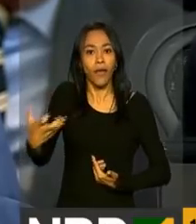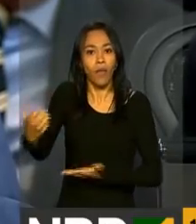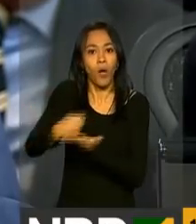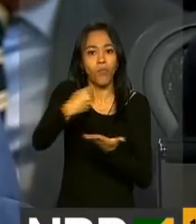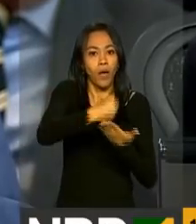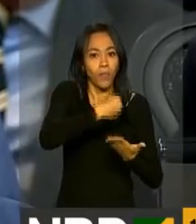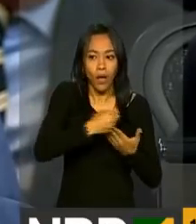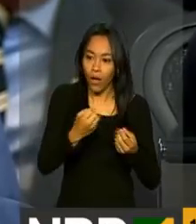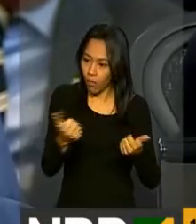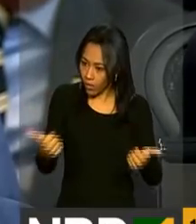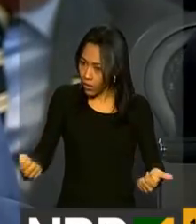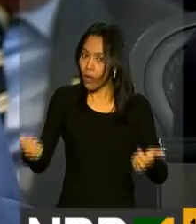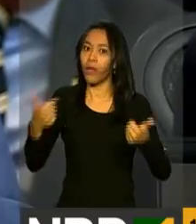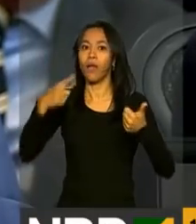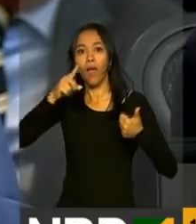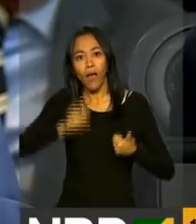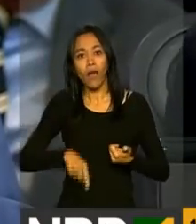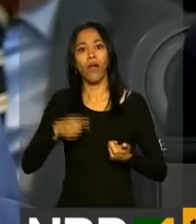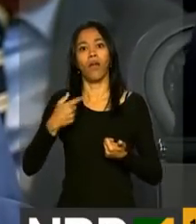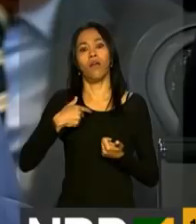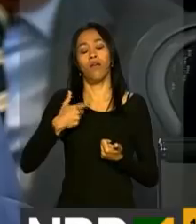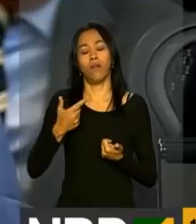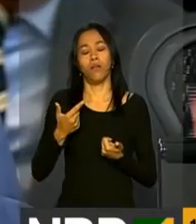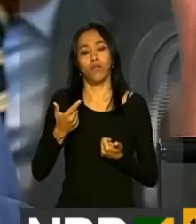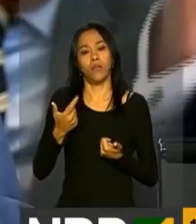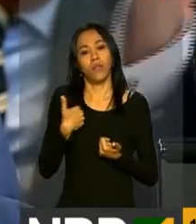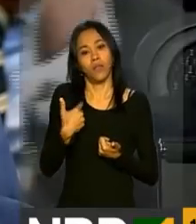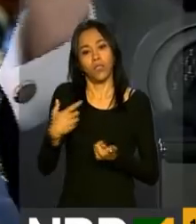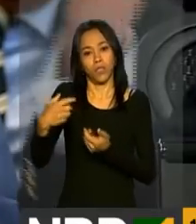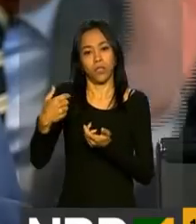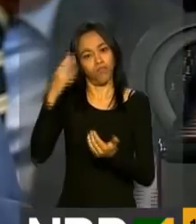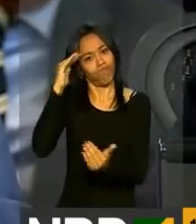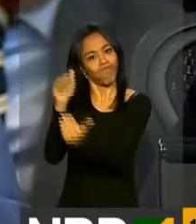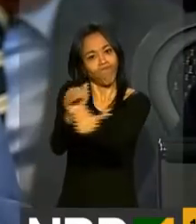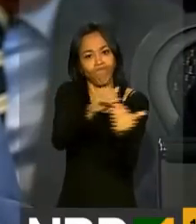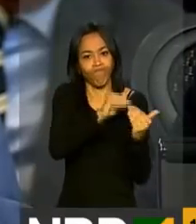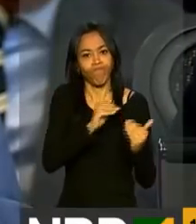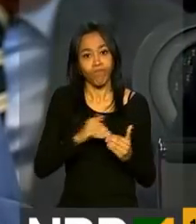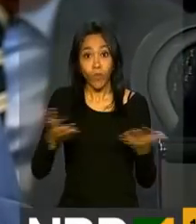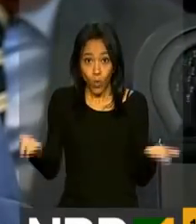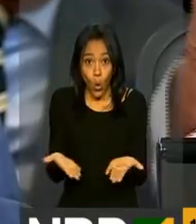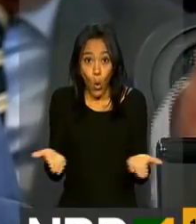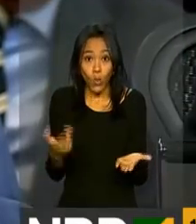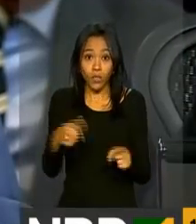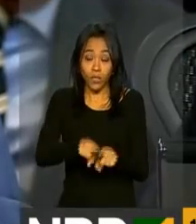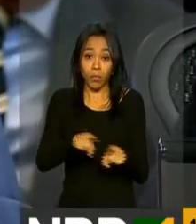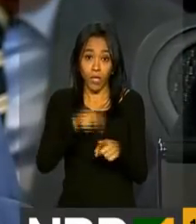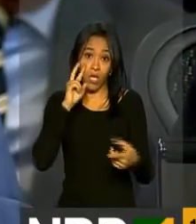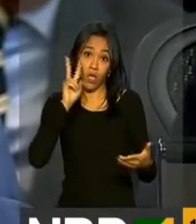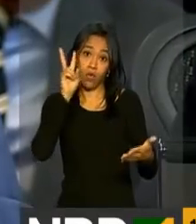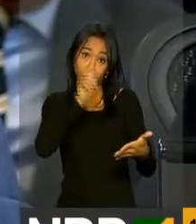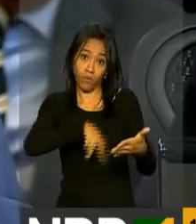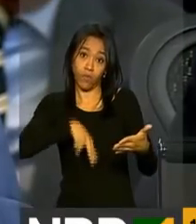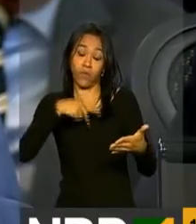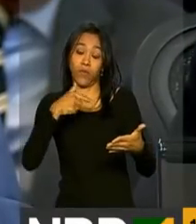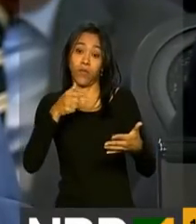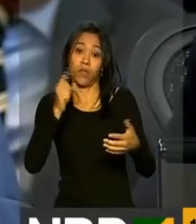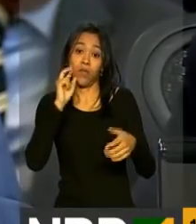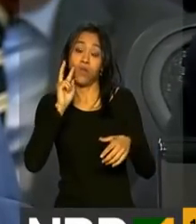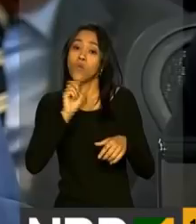então será fruto desta é posição conjunta ainda hoje até verifiquei uma publicação da firjan